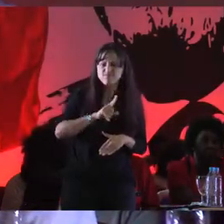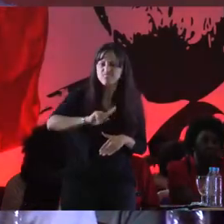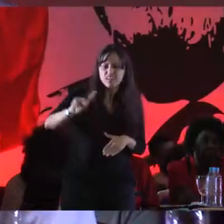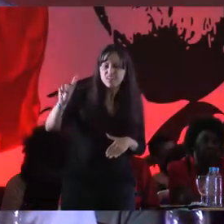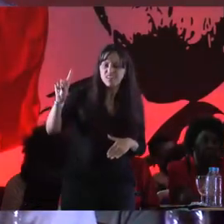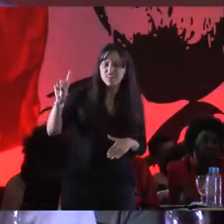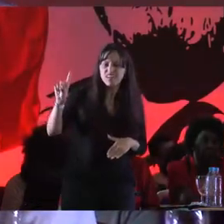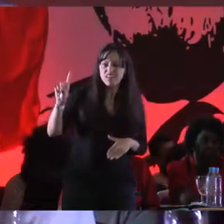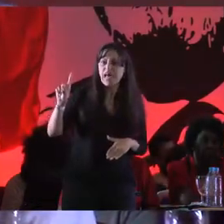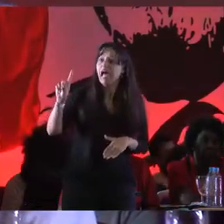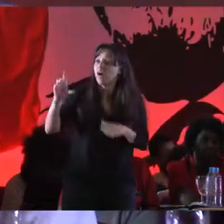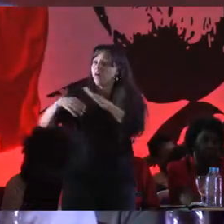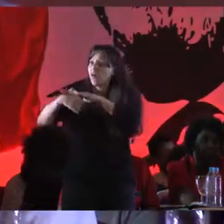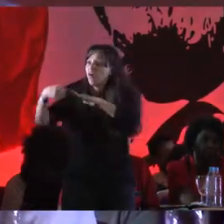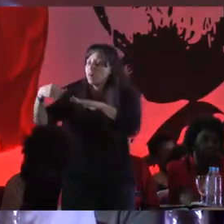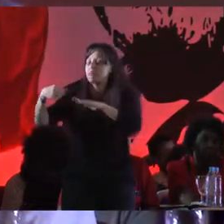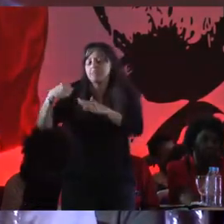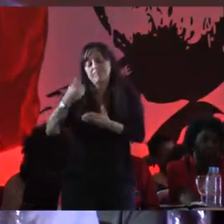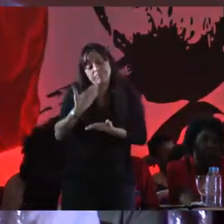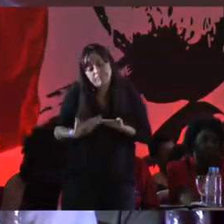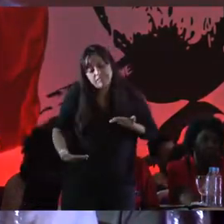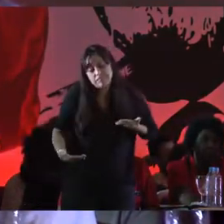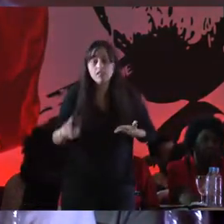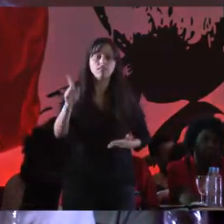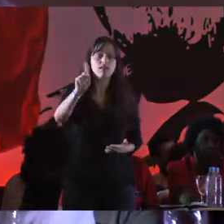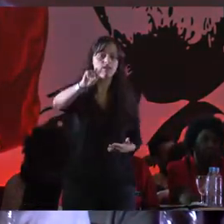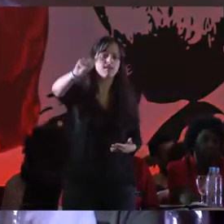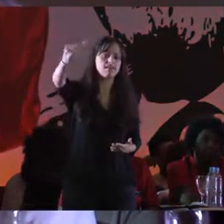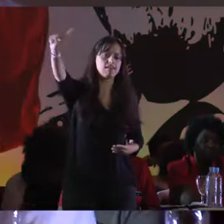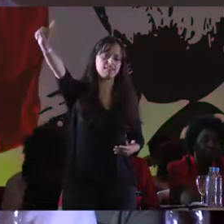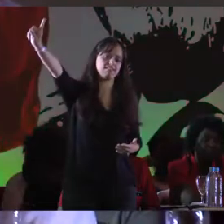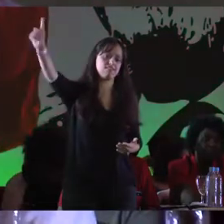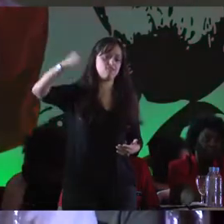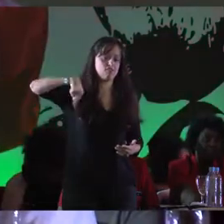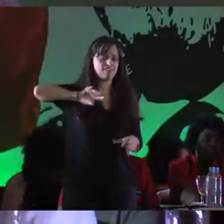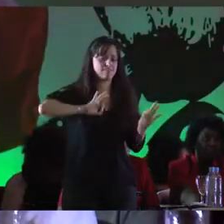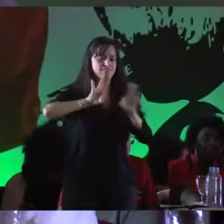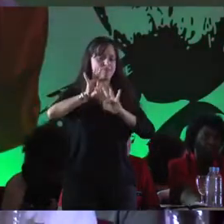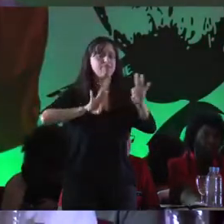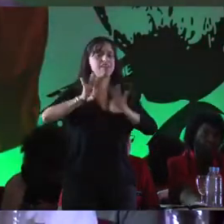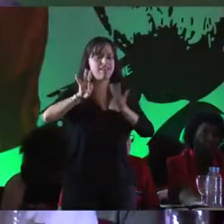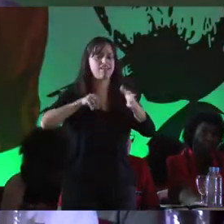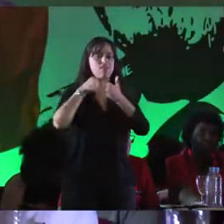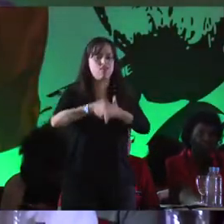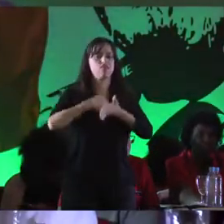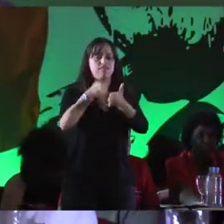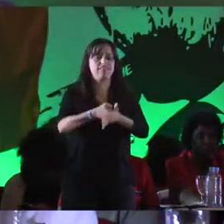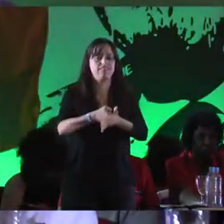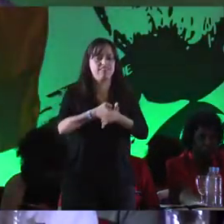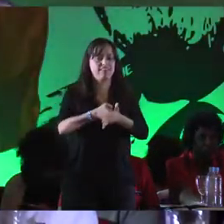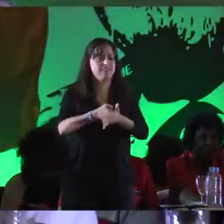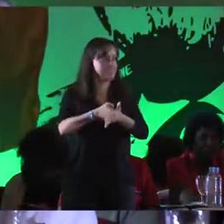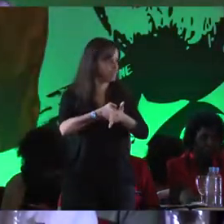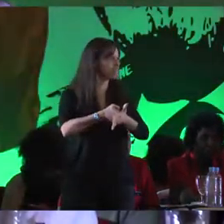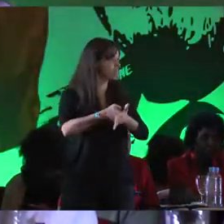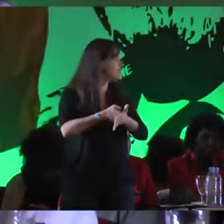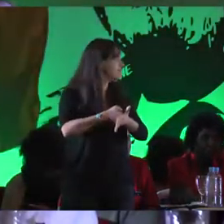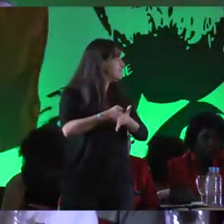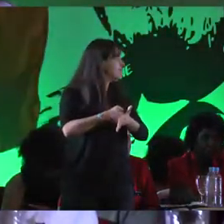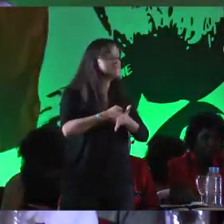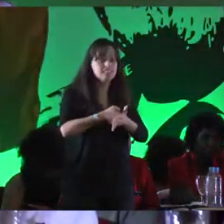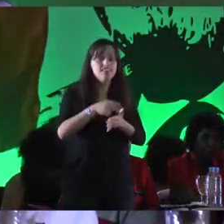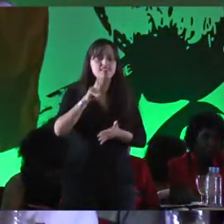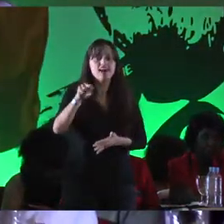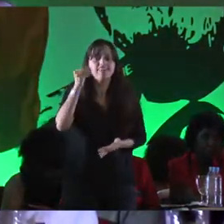golpe. Não, nós estamos preparados para lutar e temos que estar preparados para se vencer, lutar também, porque eles vão